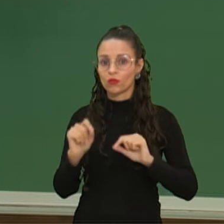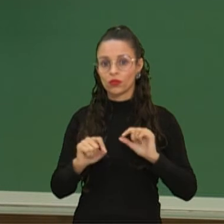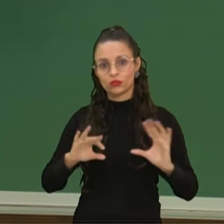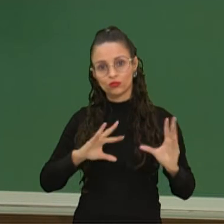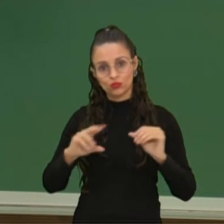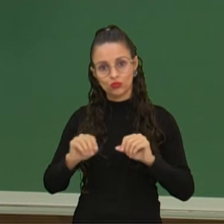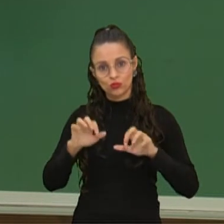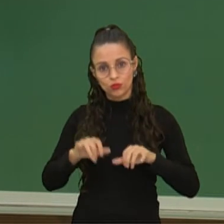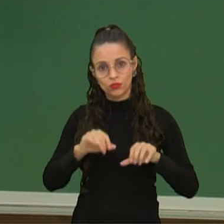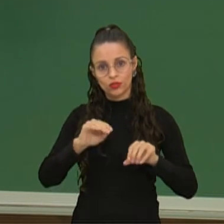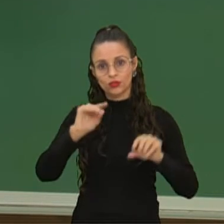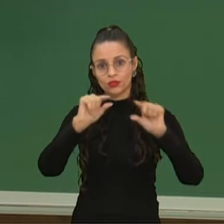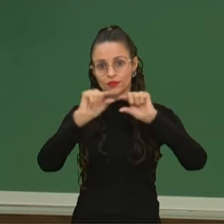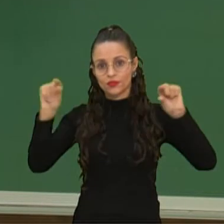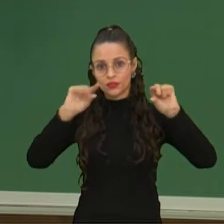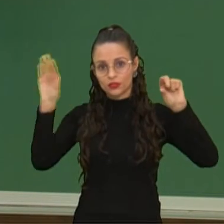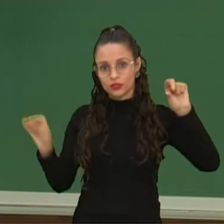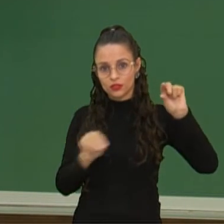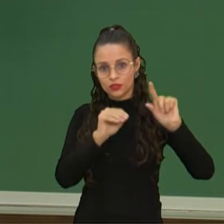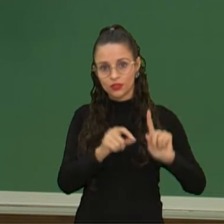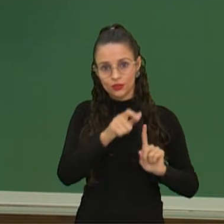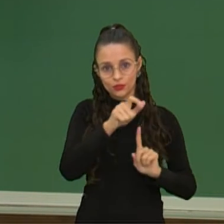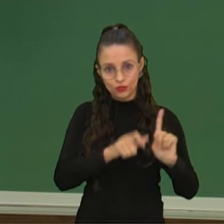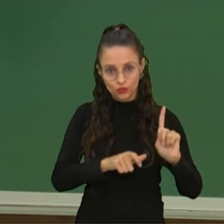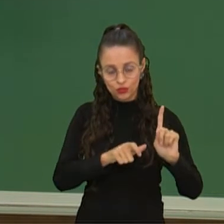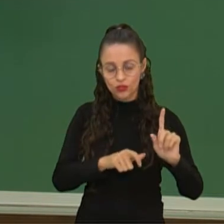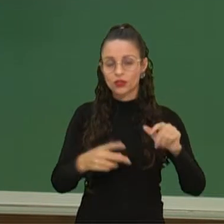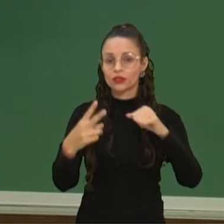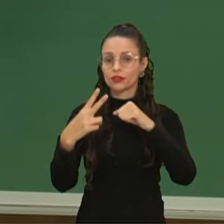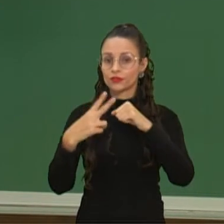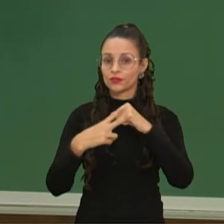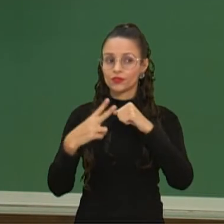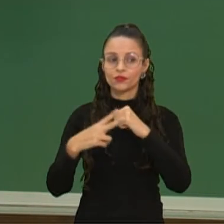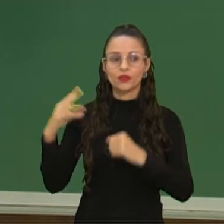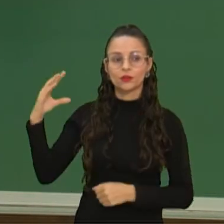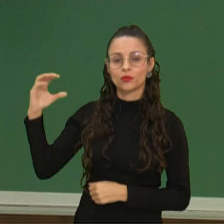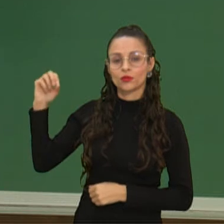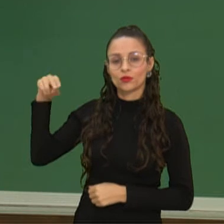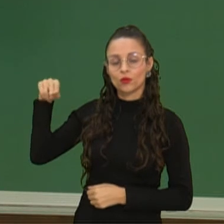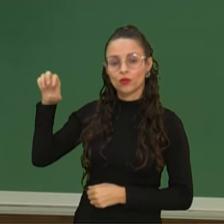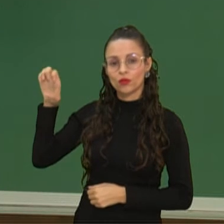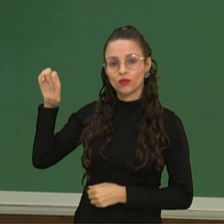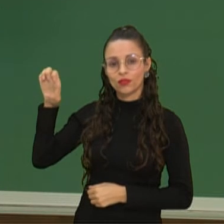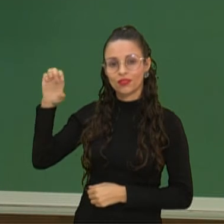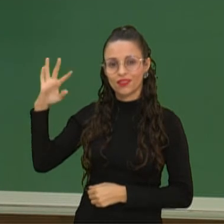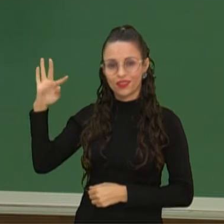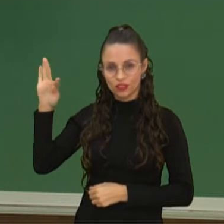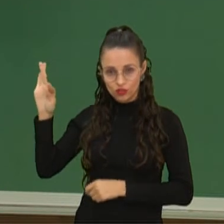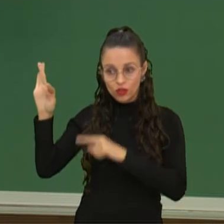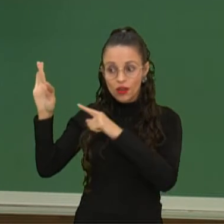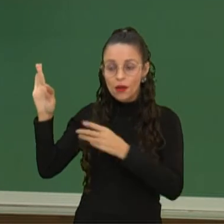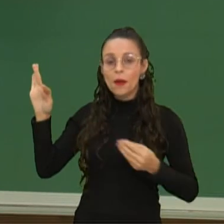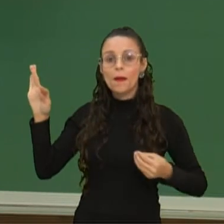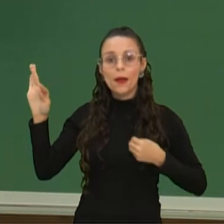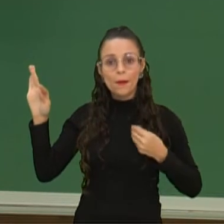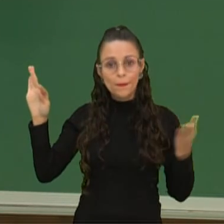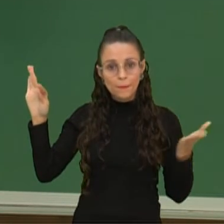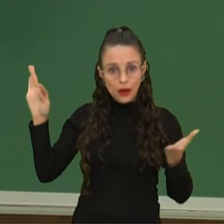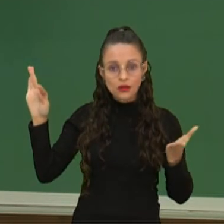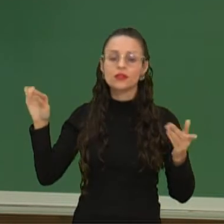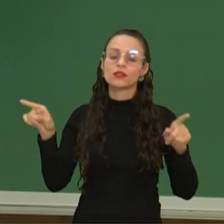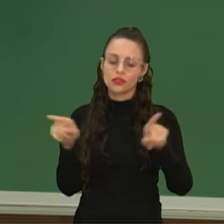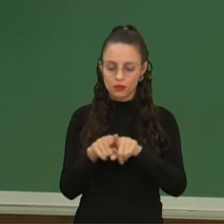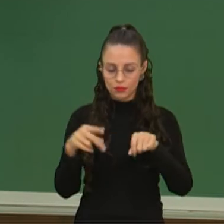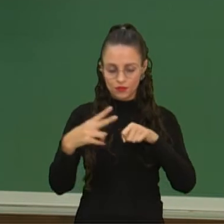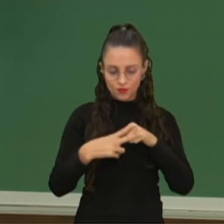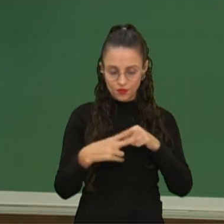Vira sujeito. Certo? Verbo connect. Ele está no presente. Verbo to be, no presente.